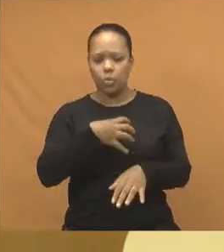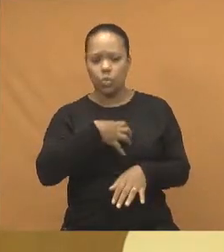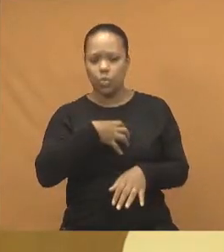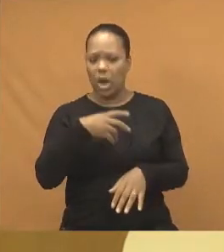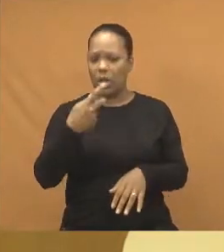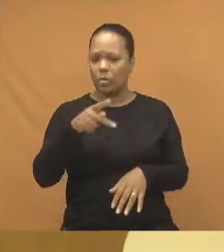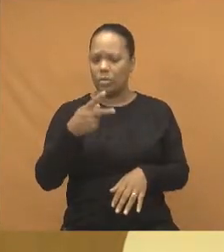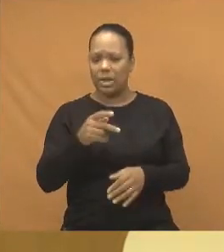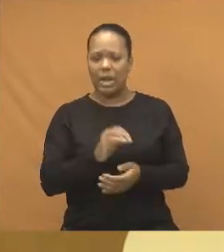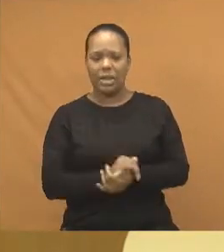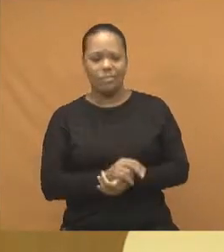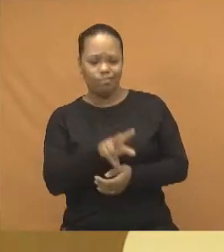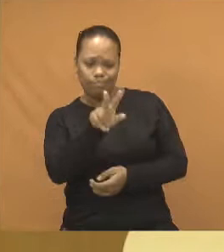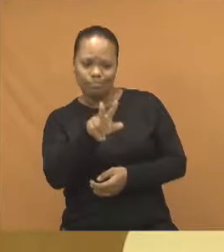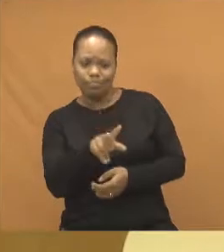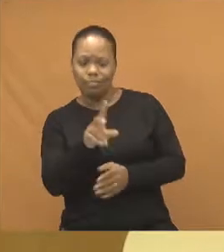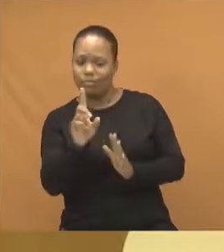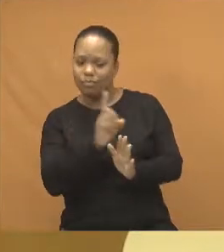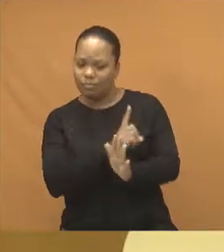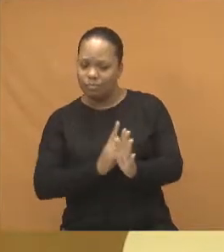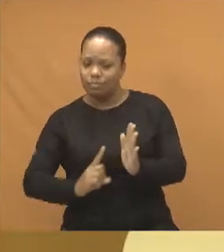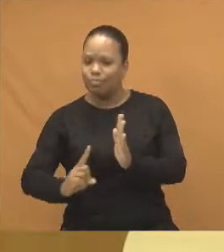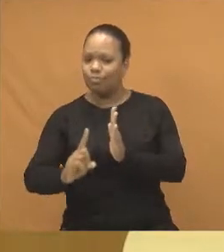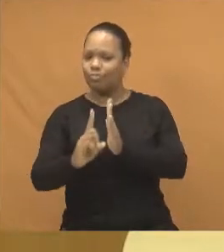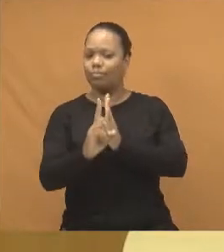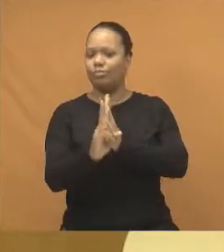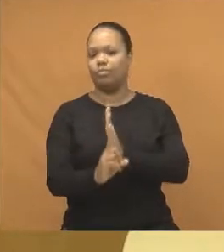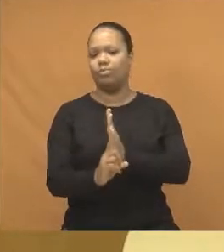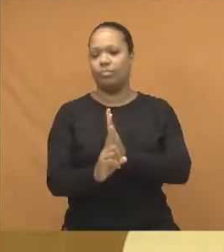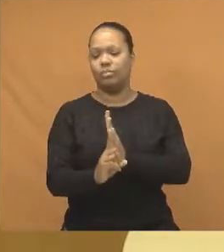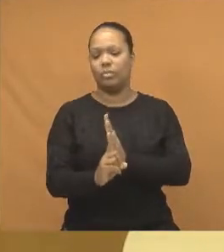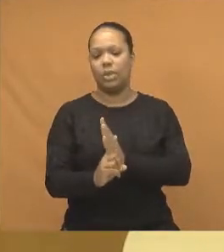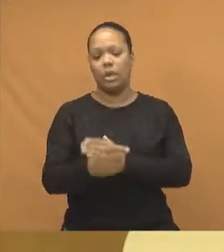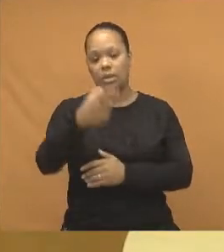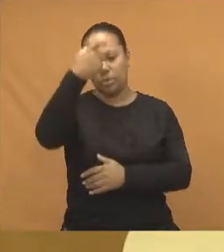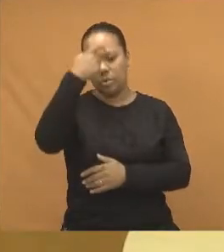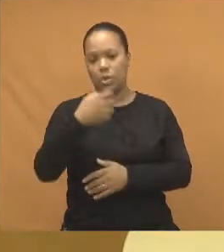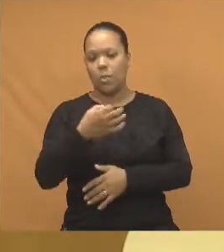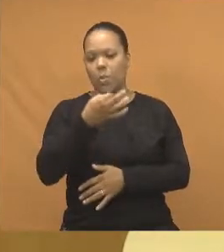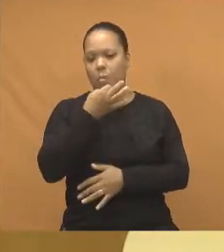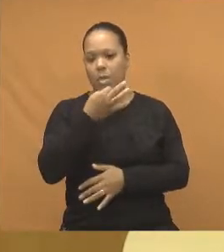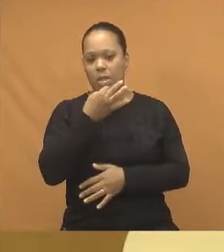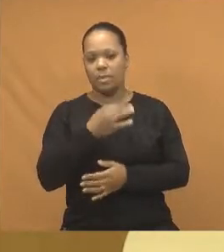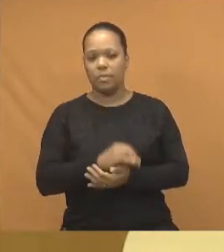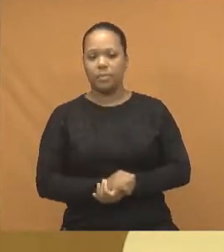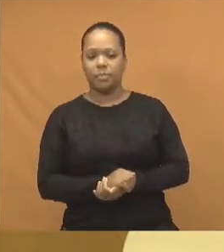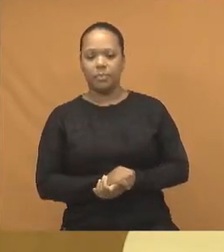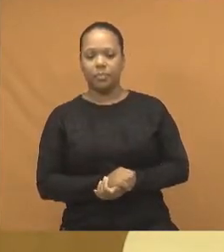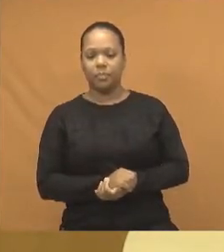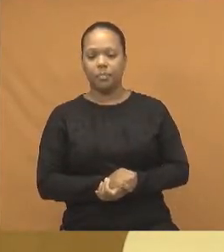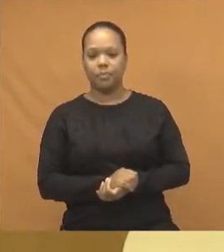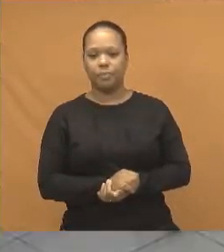aguenta esperar para realizar os seus exames. Então, aqui fica o meu posicionamento.